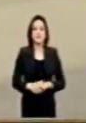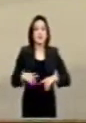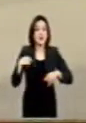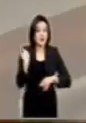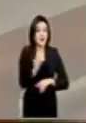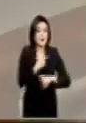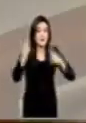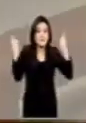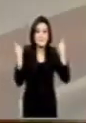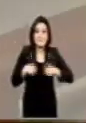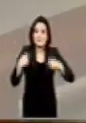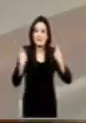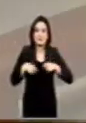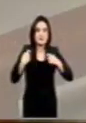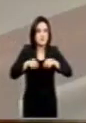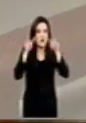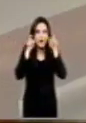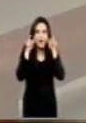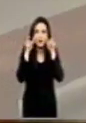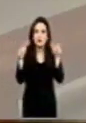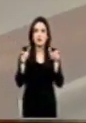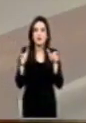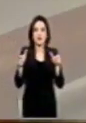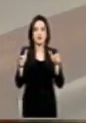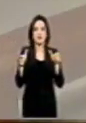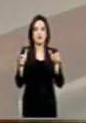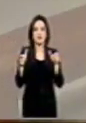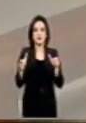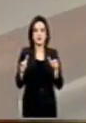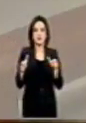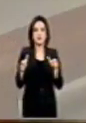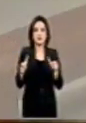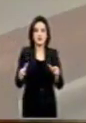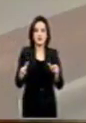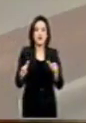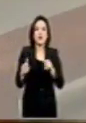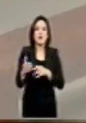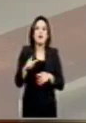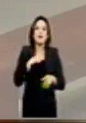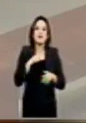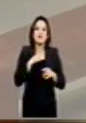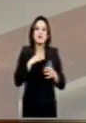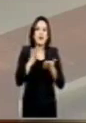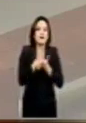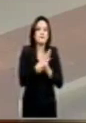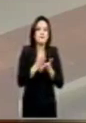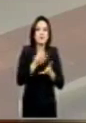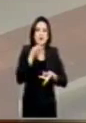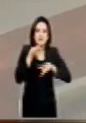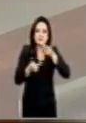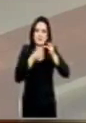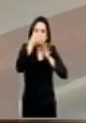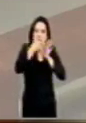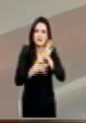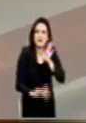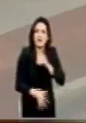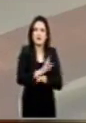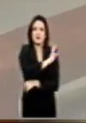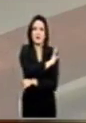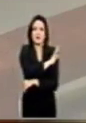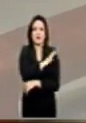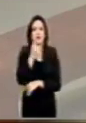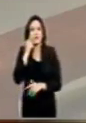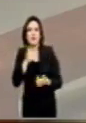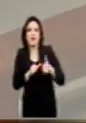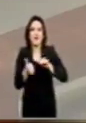Precisamos estar atentos à dogmática penal, argumentos técnicos para análise dos casos. E é justamente com